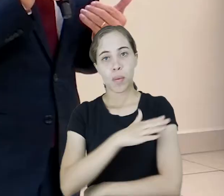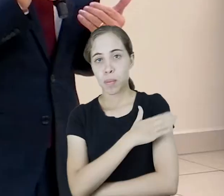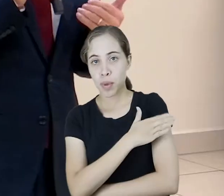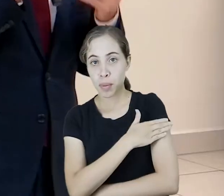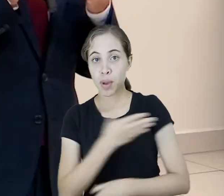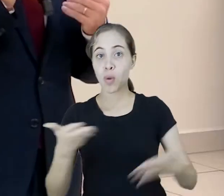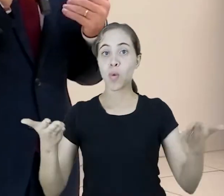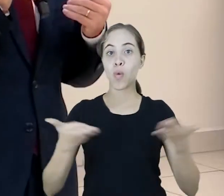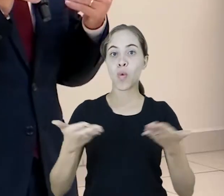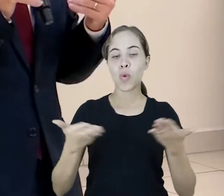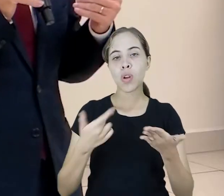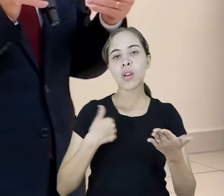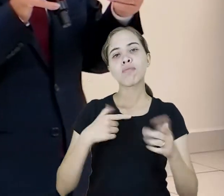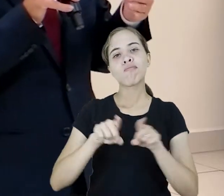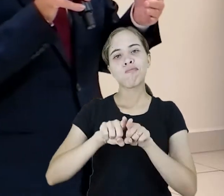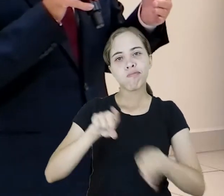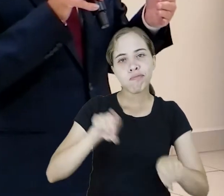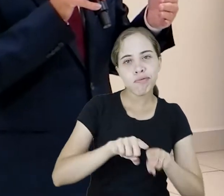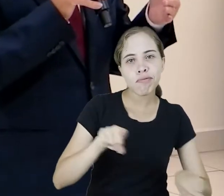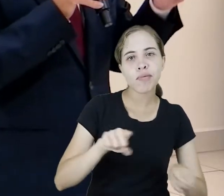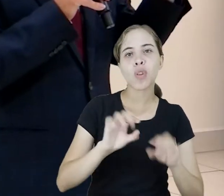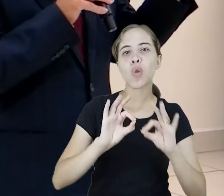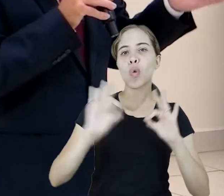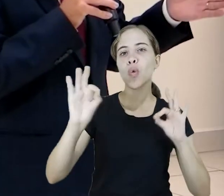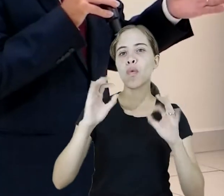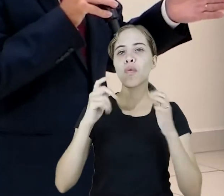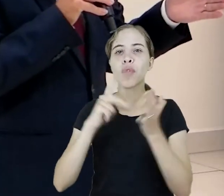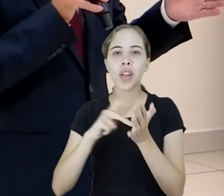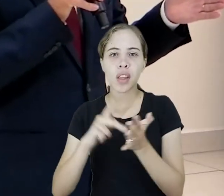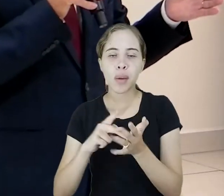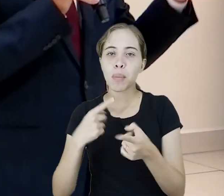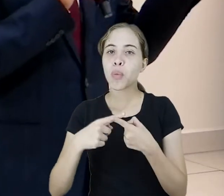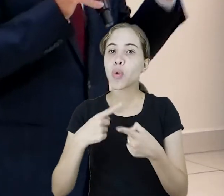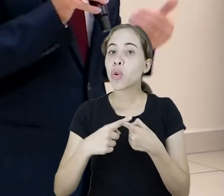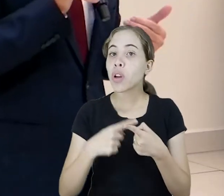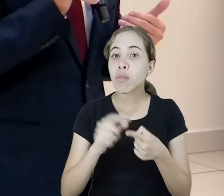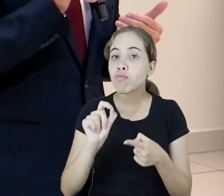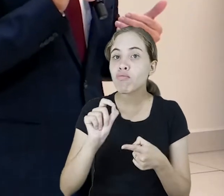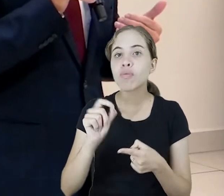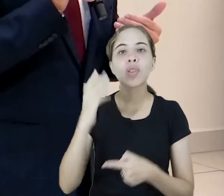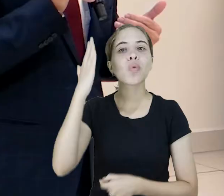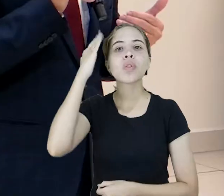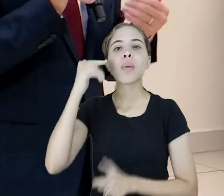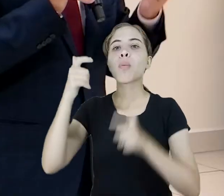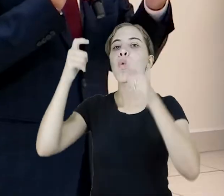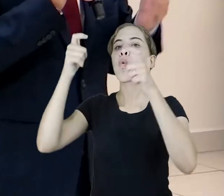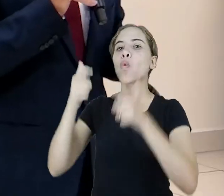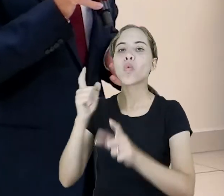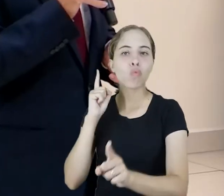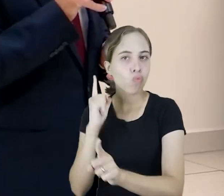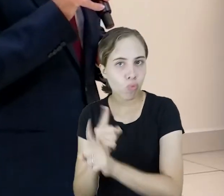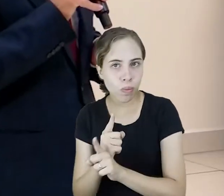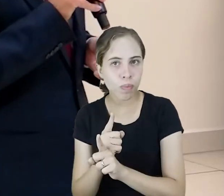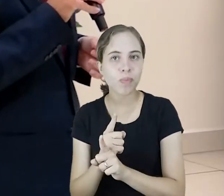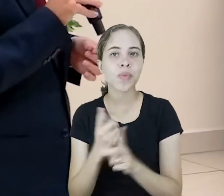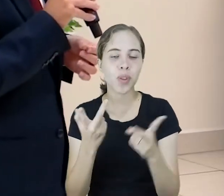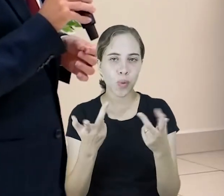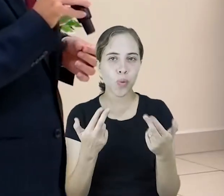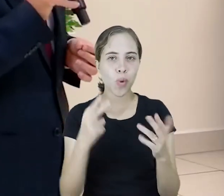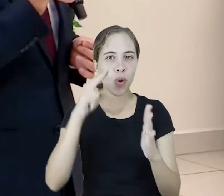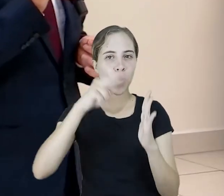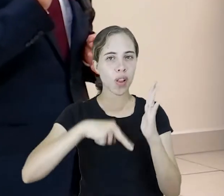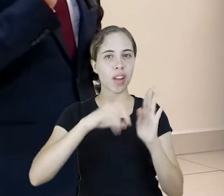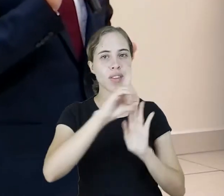momento, que estão afastados da verdade somente por não saber onde encontrá-la, tal como lemos lá em